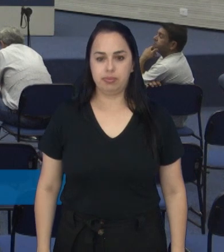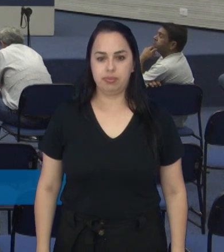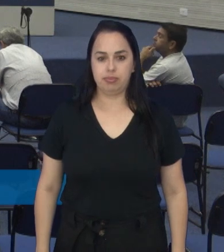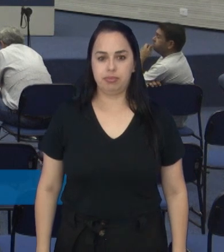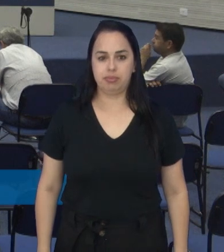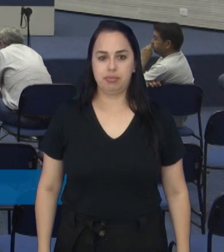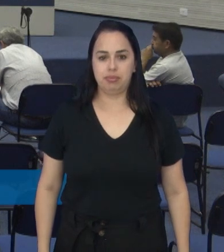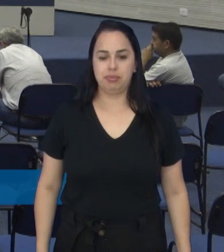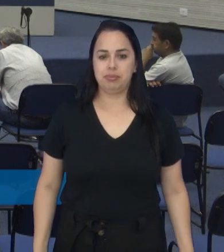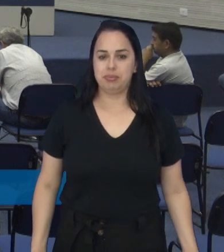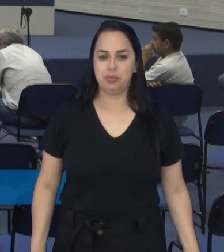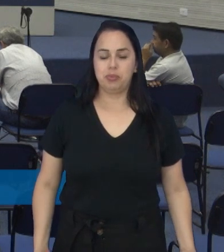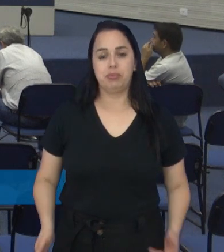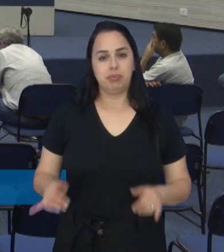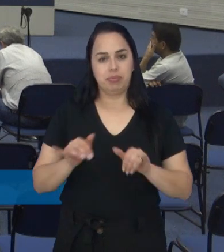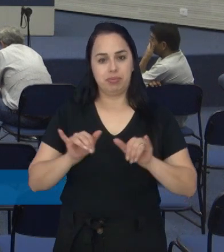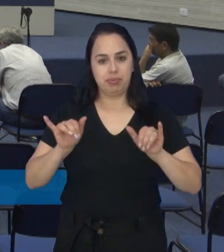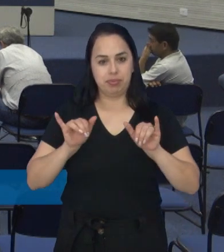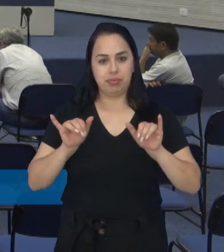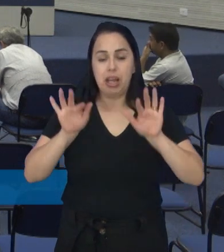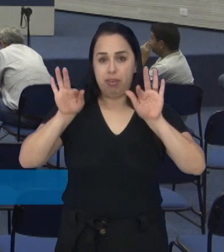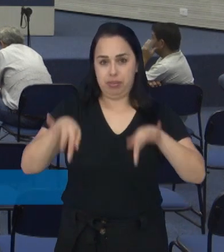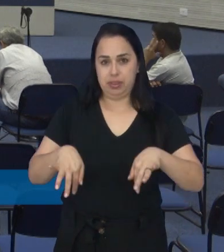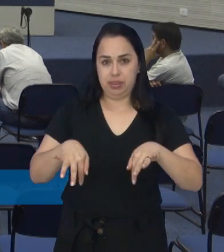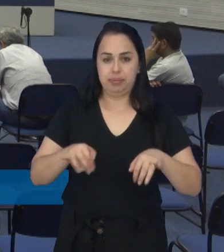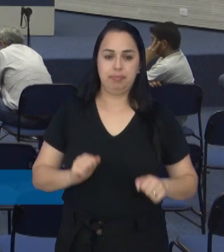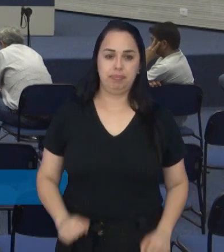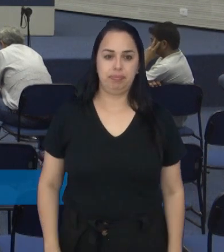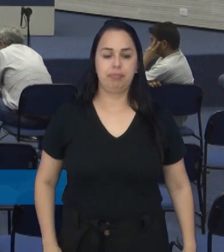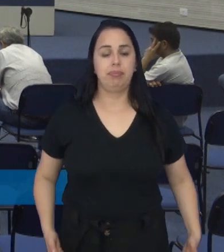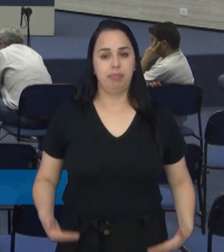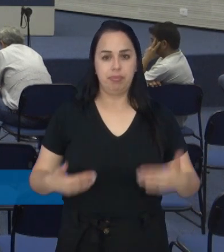então finalizei a minha apresentação então